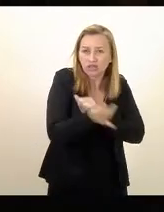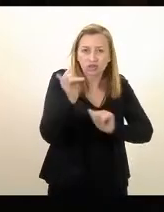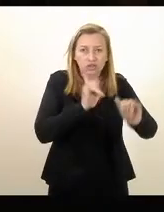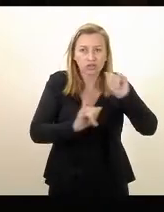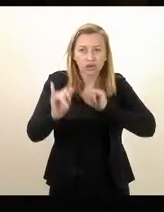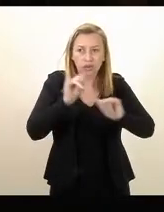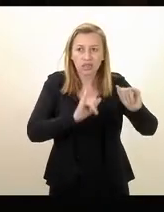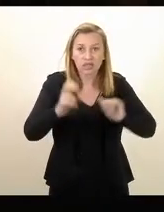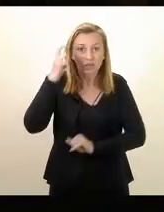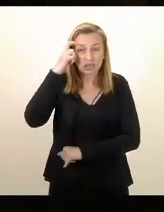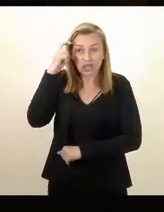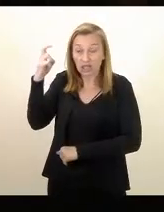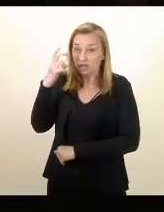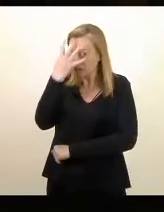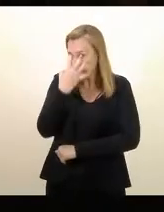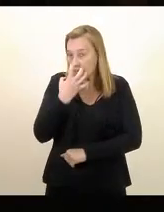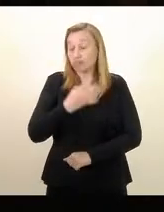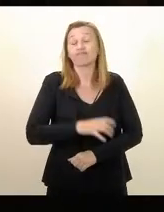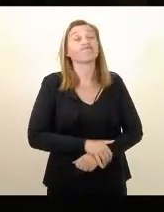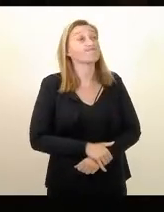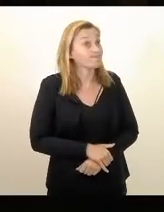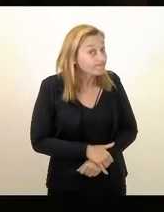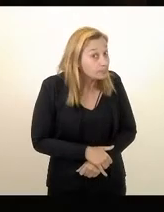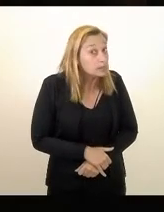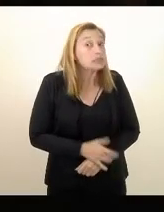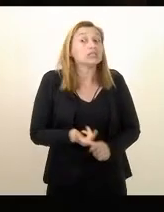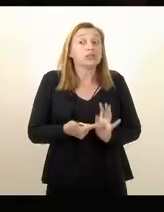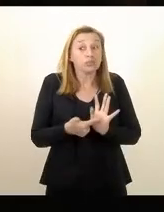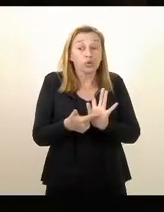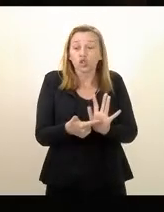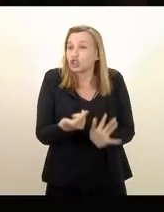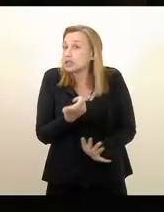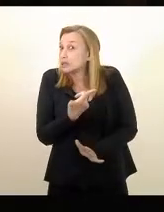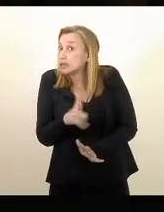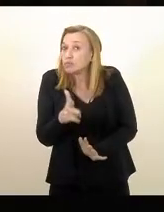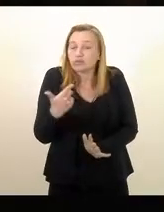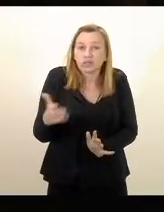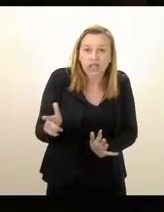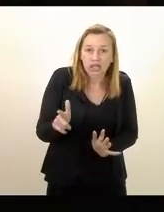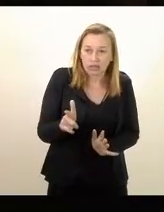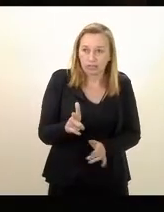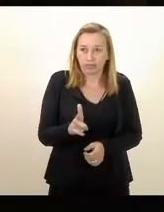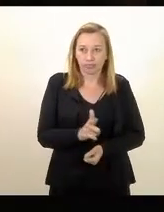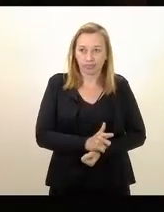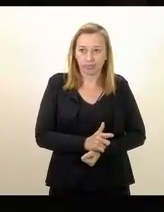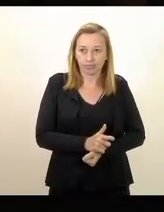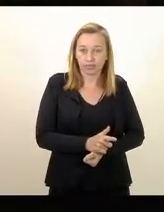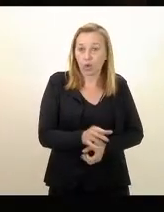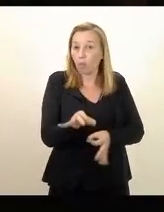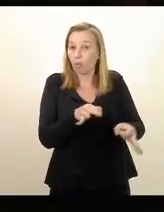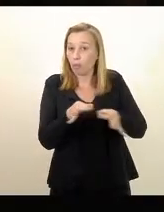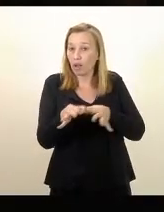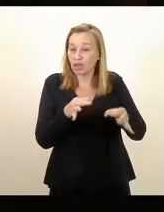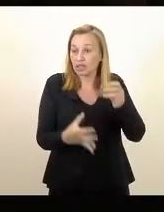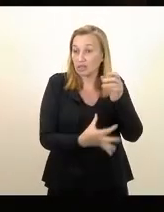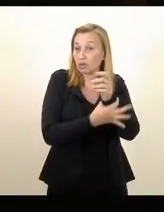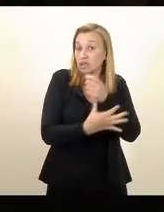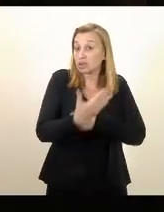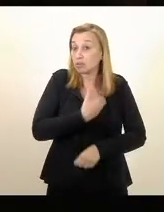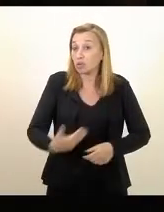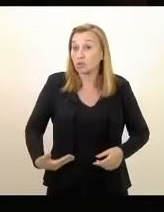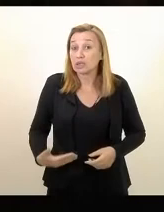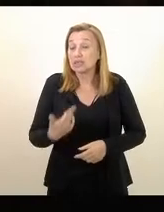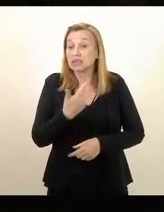inteligência isso é gravíssimo isso demonstra que não há além de não haver um plano de segurança pública